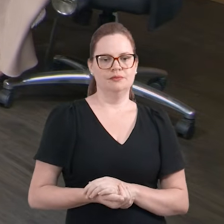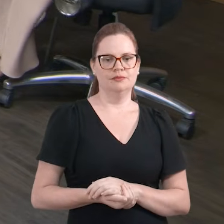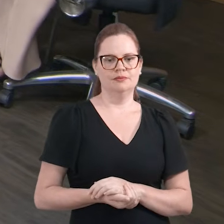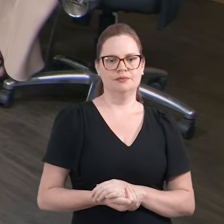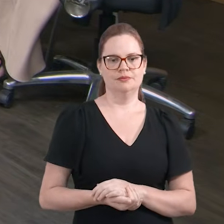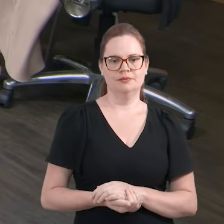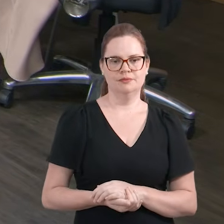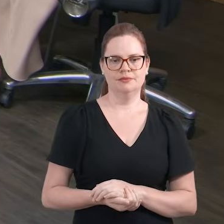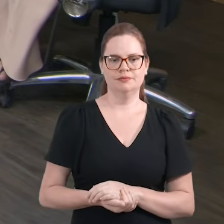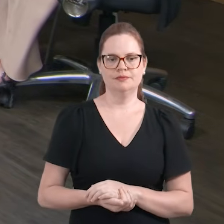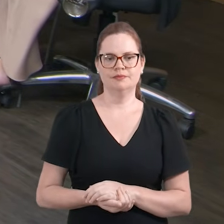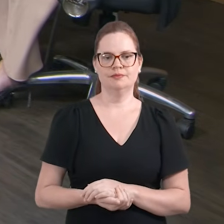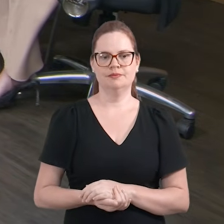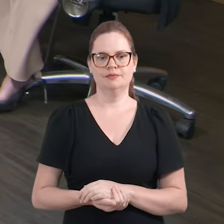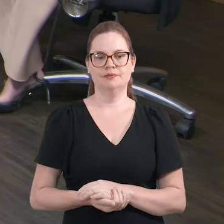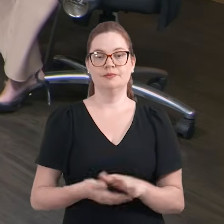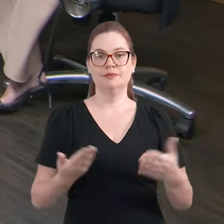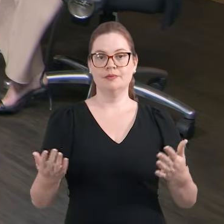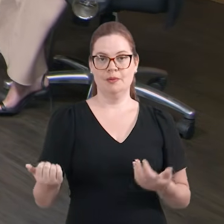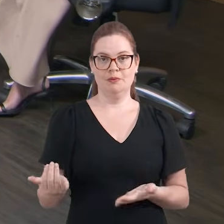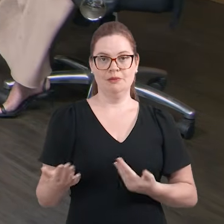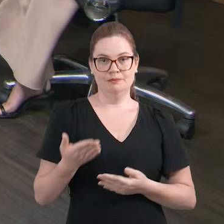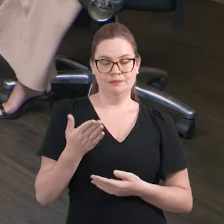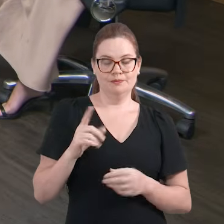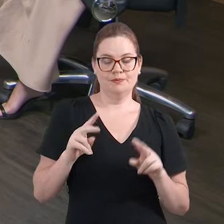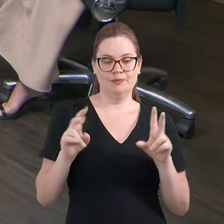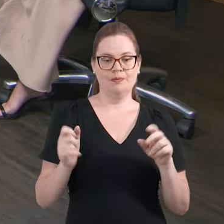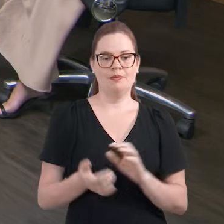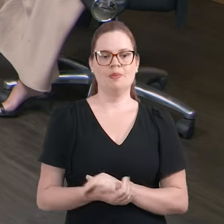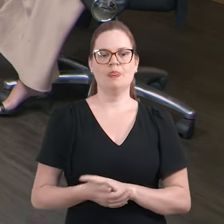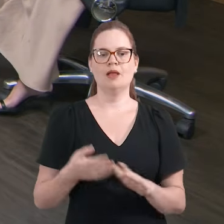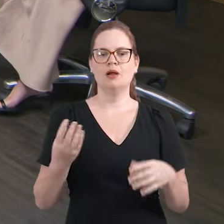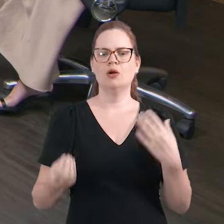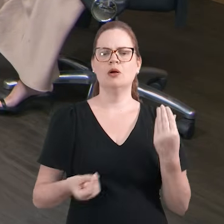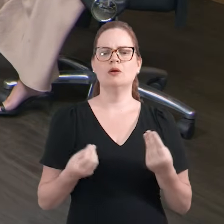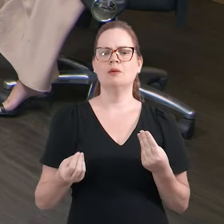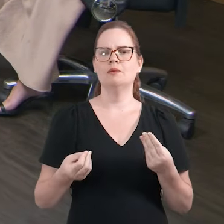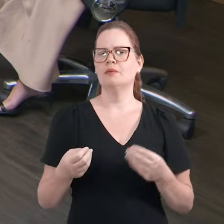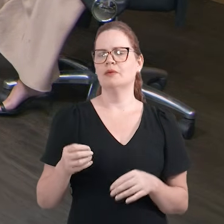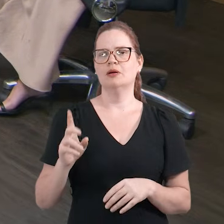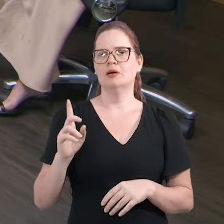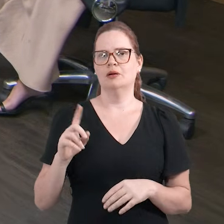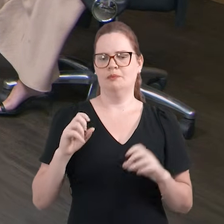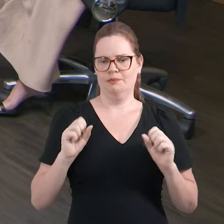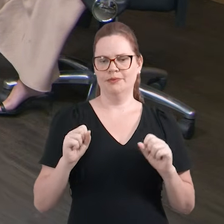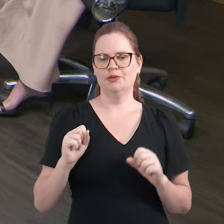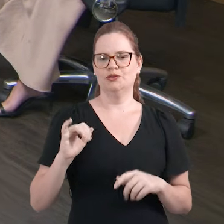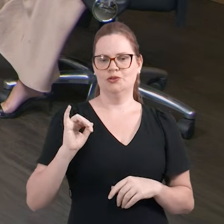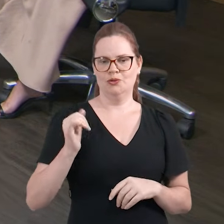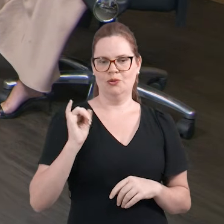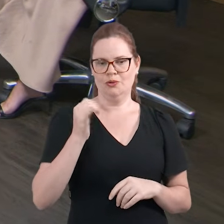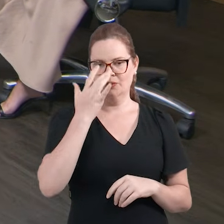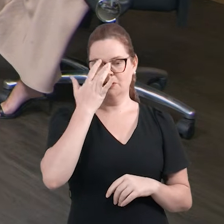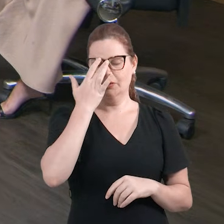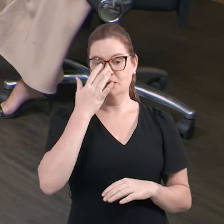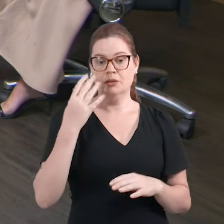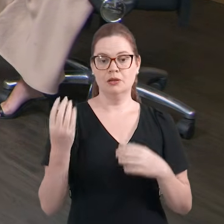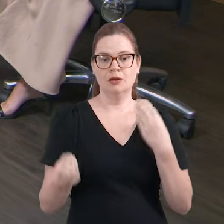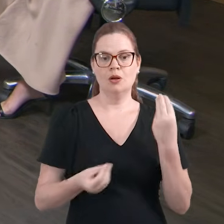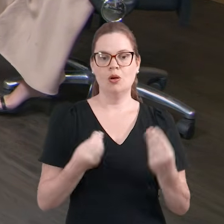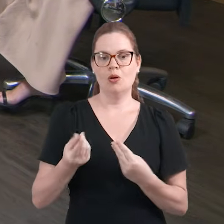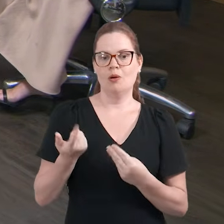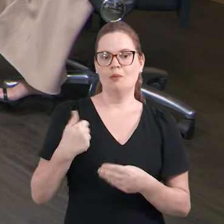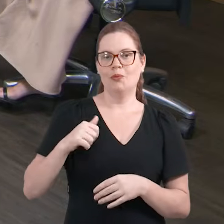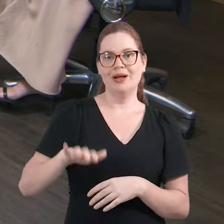Mais uma pergunta para jovem aqui no estúdio, que é a seguinte: como que é pode contar um pouquinho aqui para os jovens como